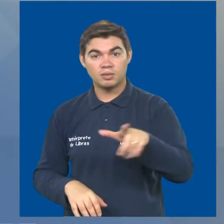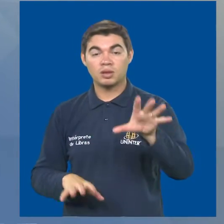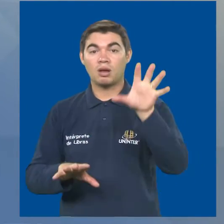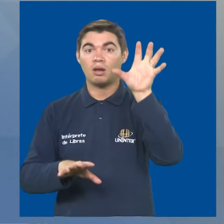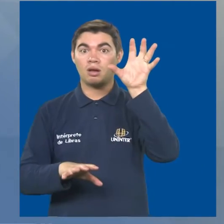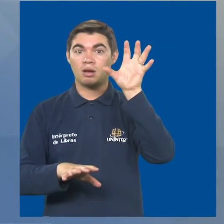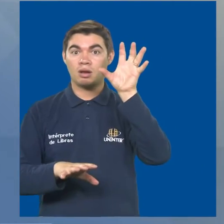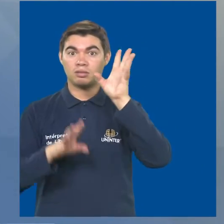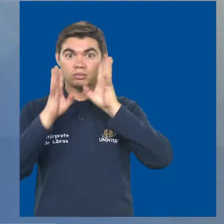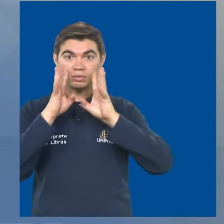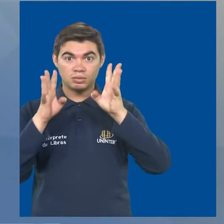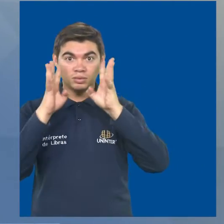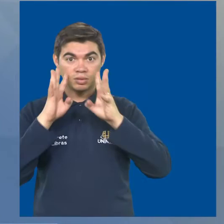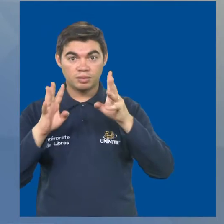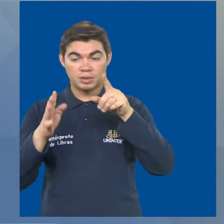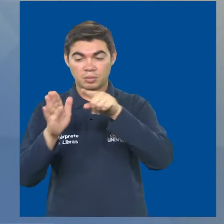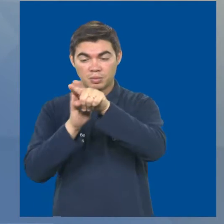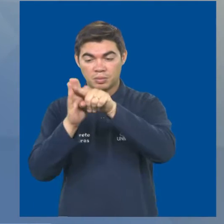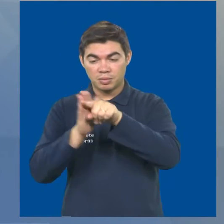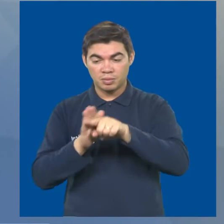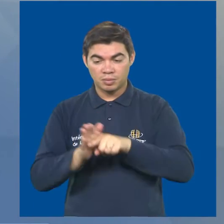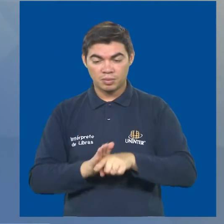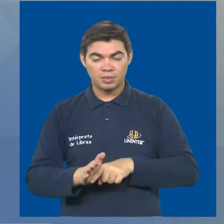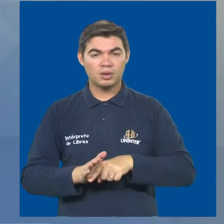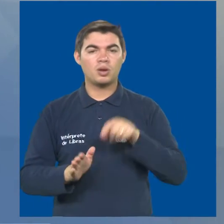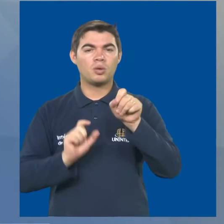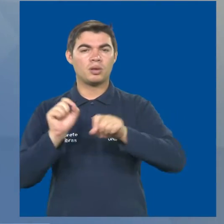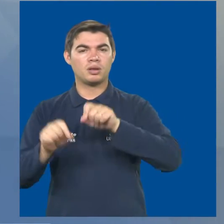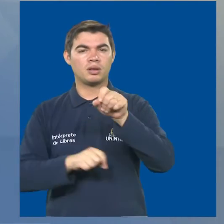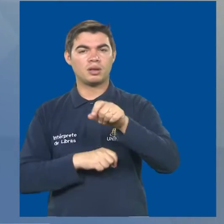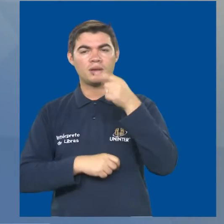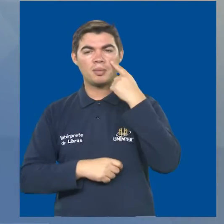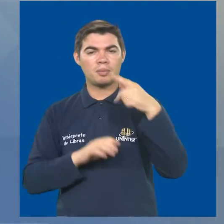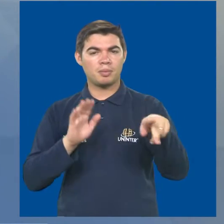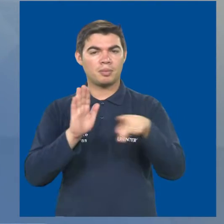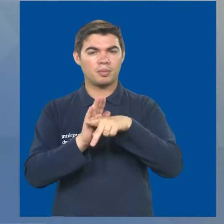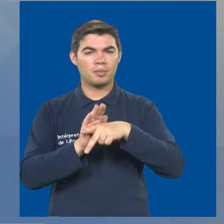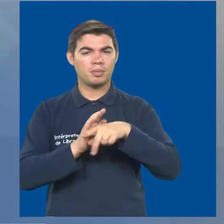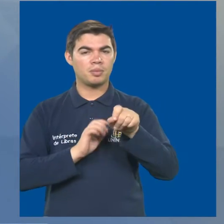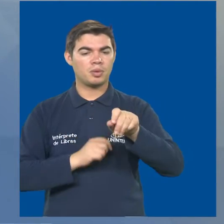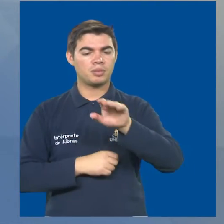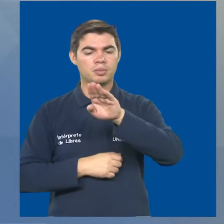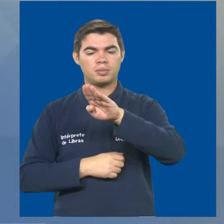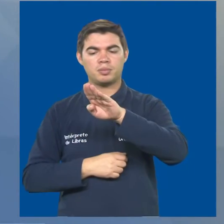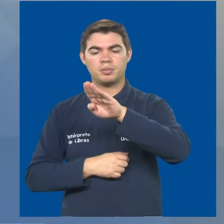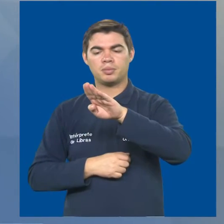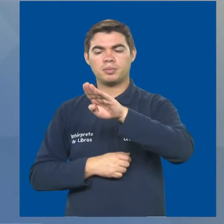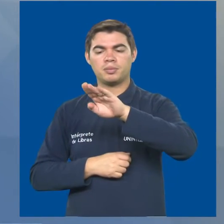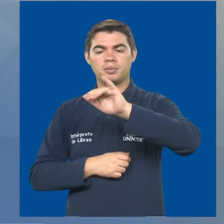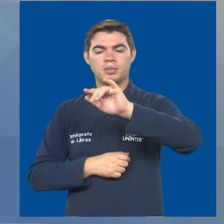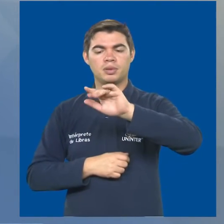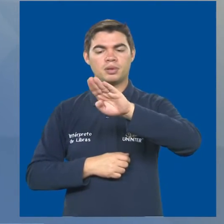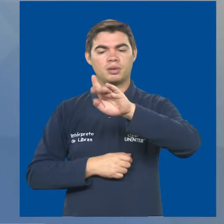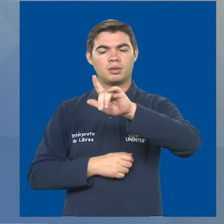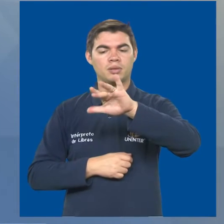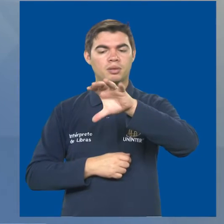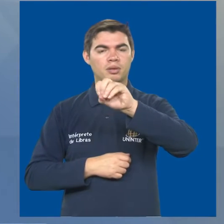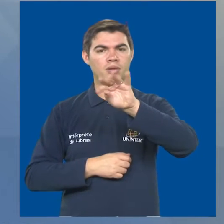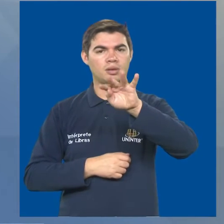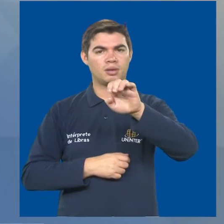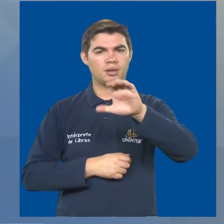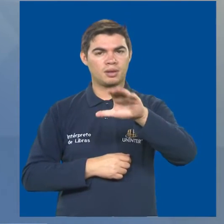fala e buscar biblioteca brasiliana guita e josé